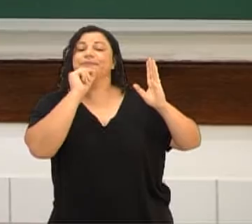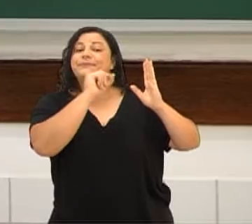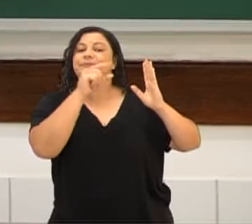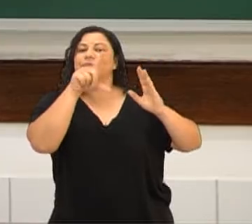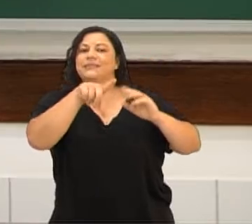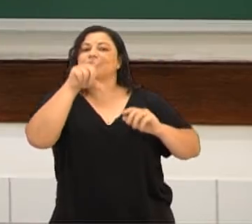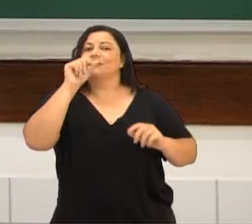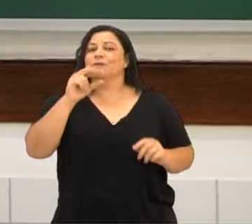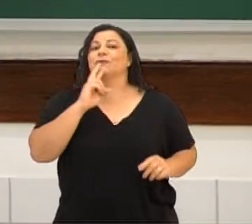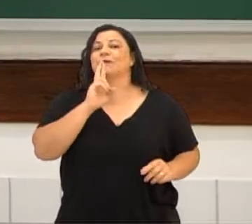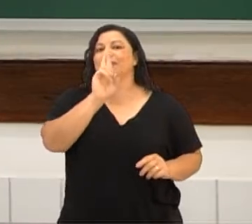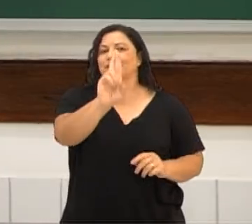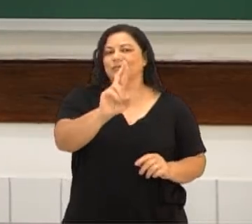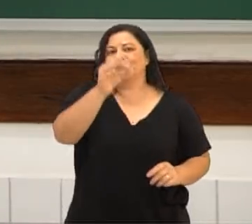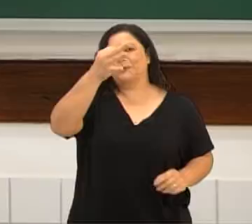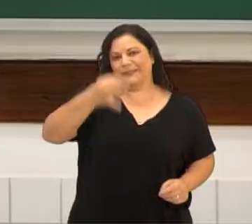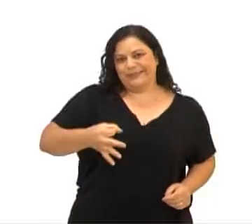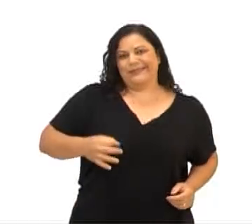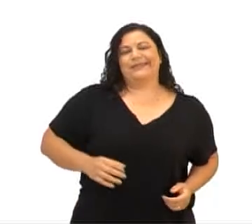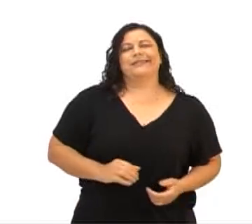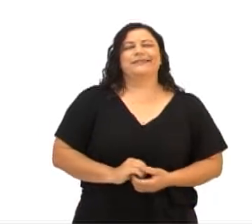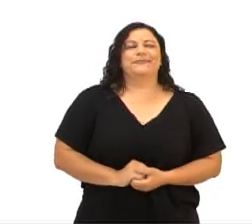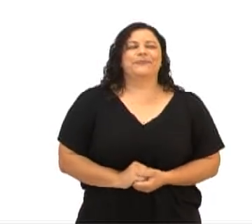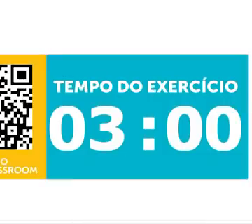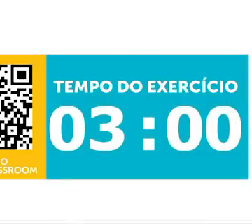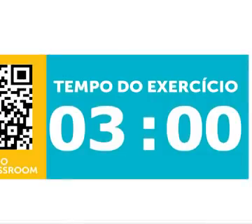indústrias. Vai lá, pessoal, rapidinho, a gente já volta.